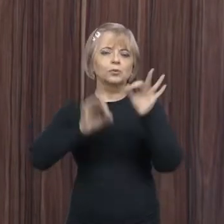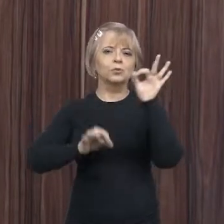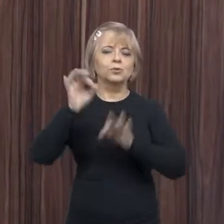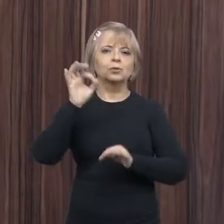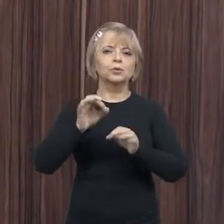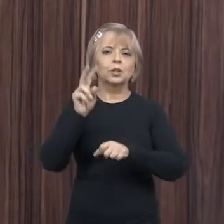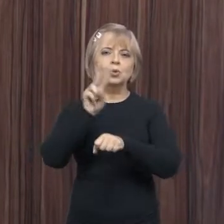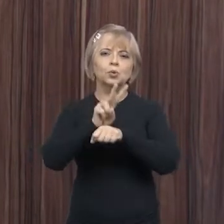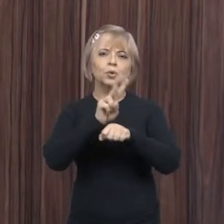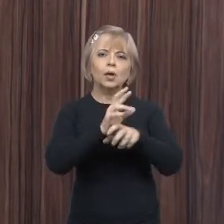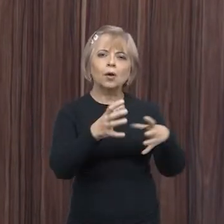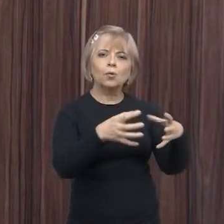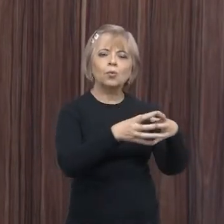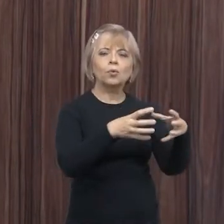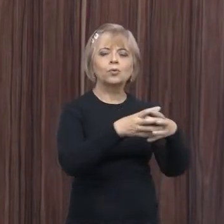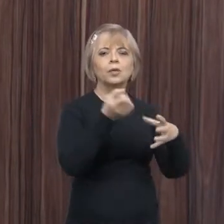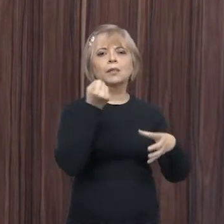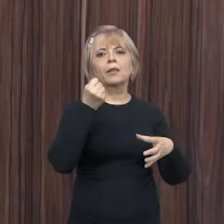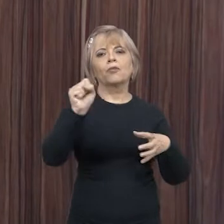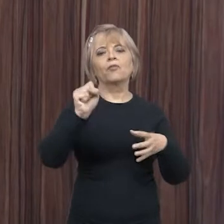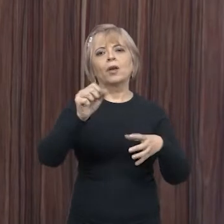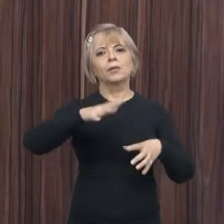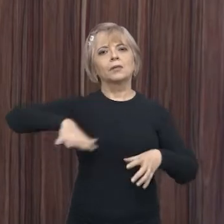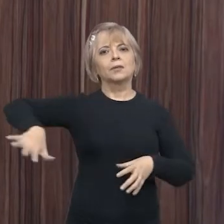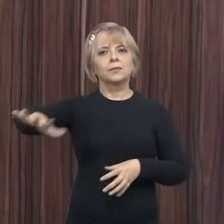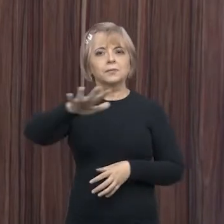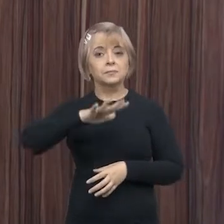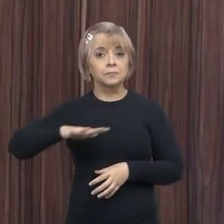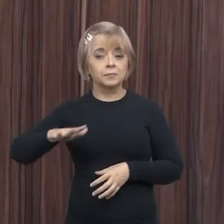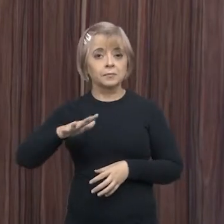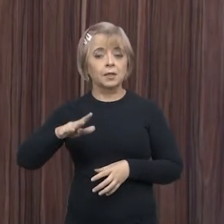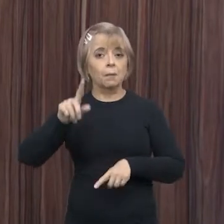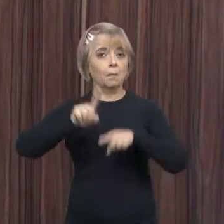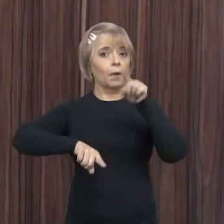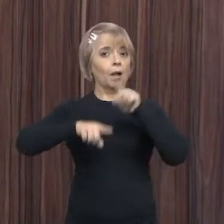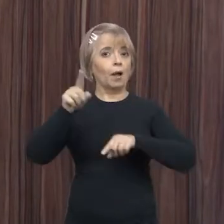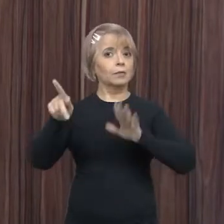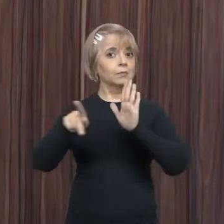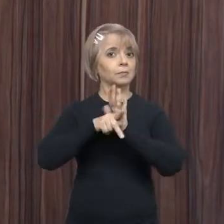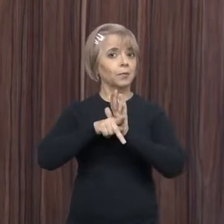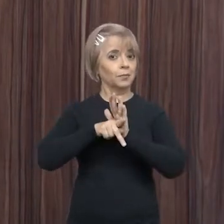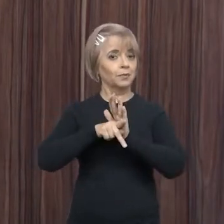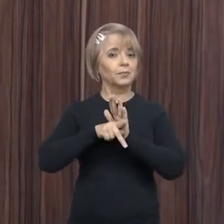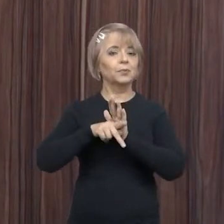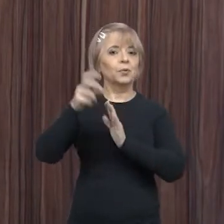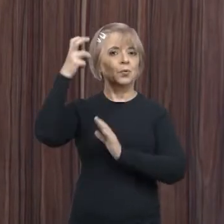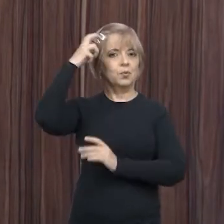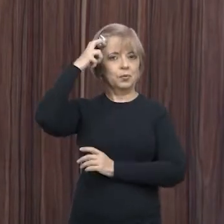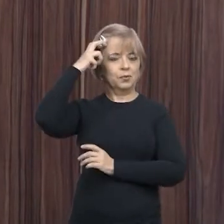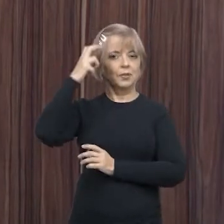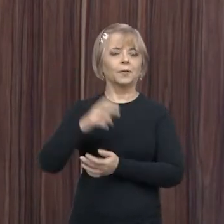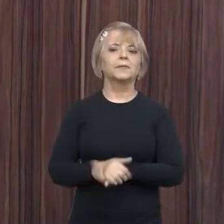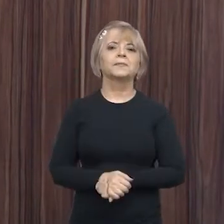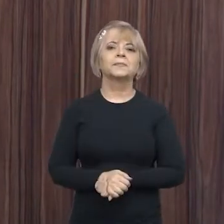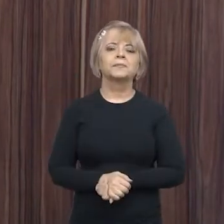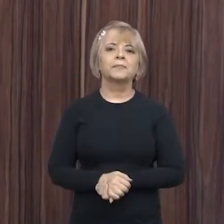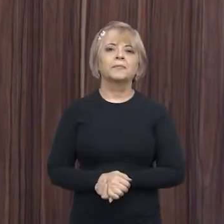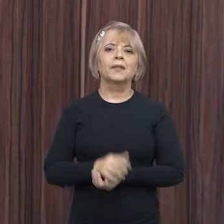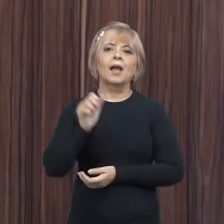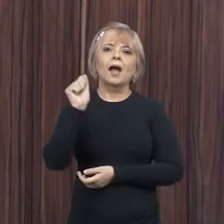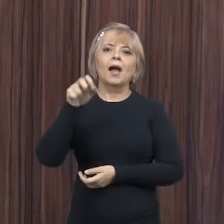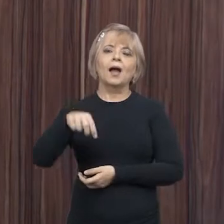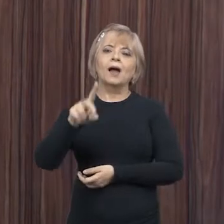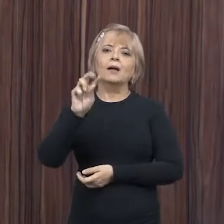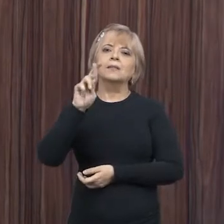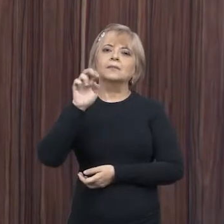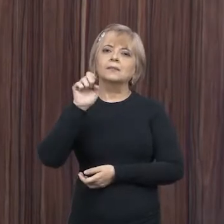de Tutela Coletiva de Defesa do Meio Ambiente e do Patrimônio Cultural, o promotor de Justiça, André Dickstein. Olá,